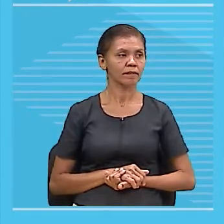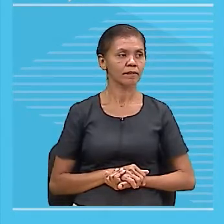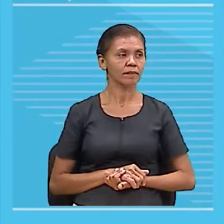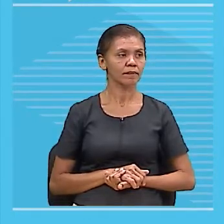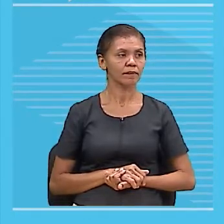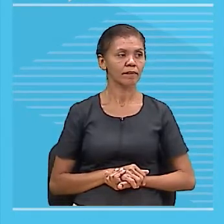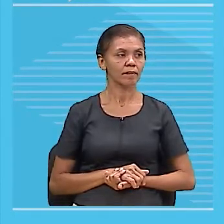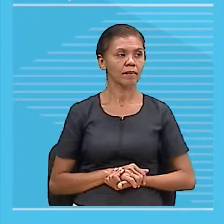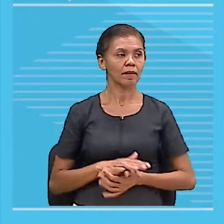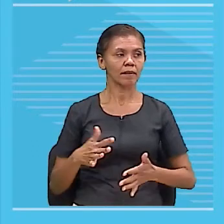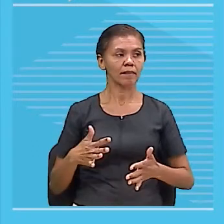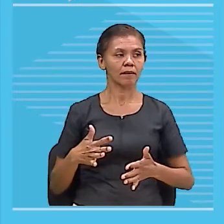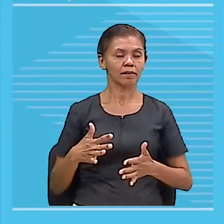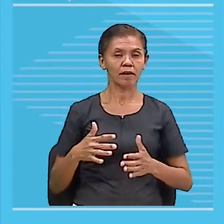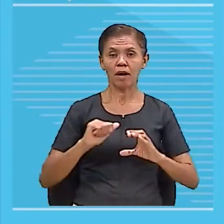microcoulomb.